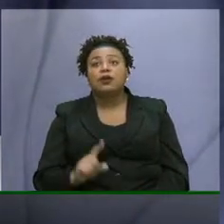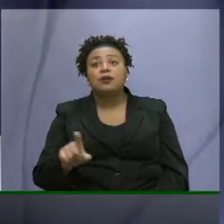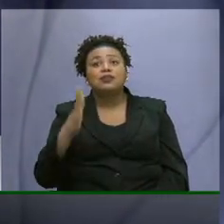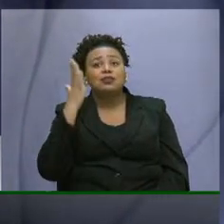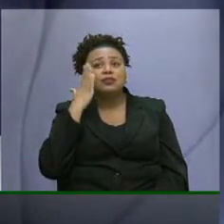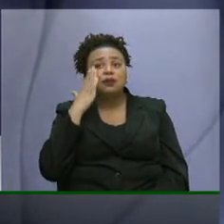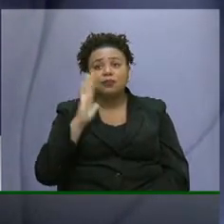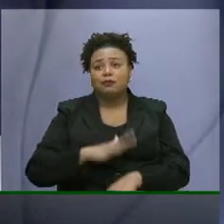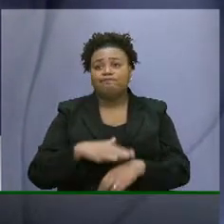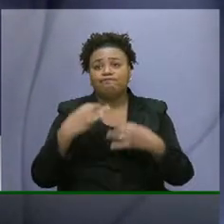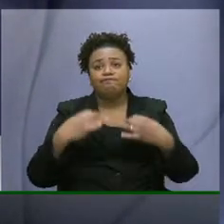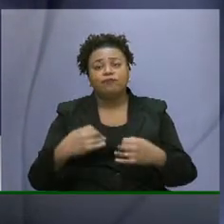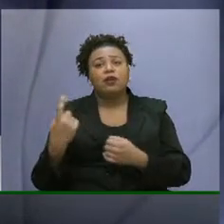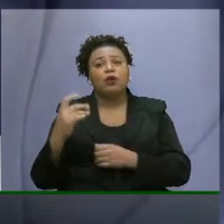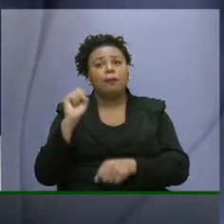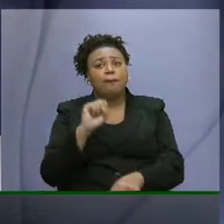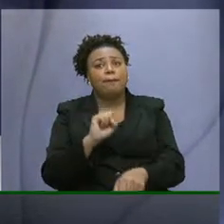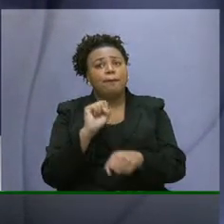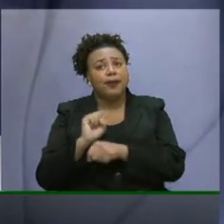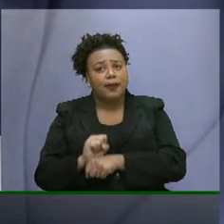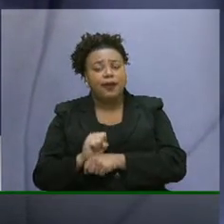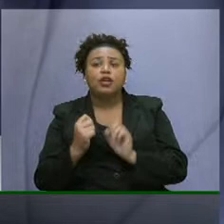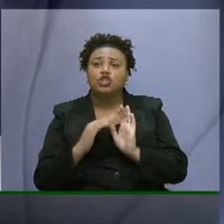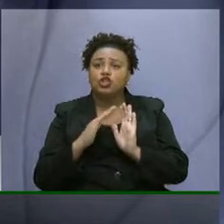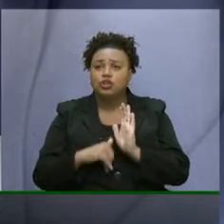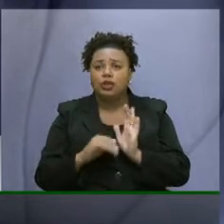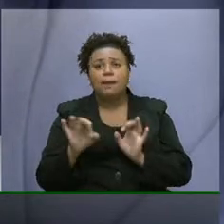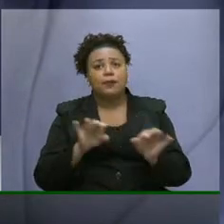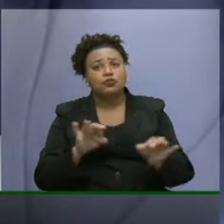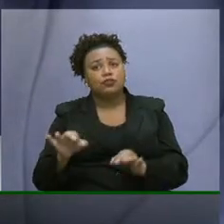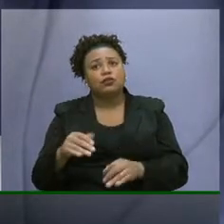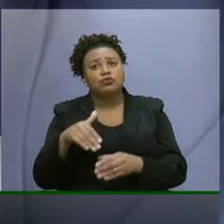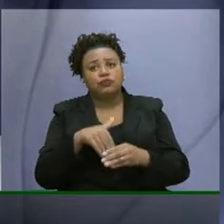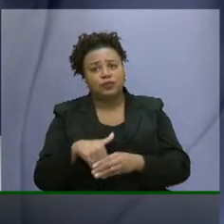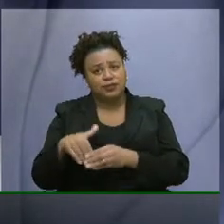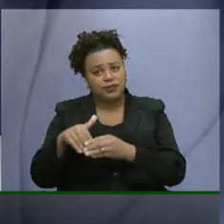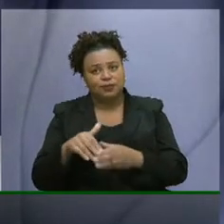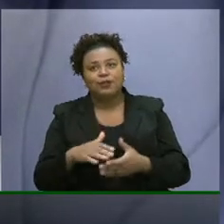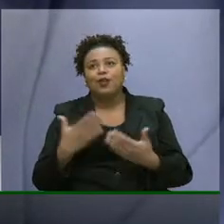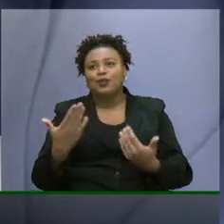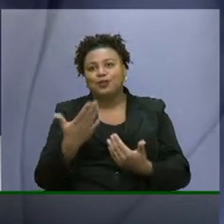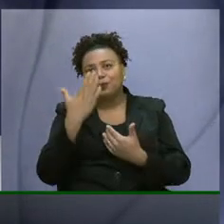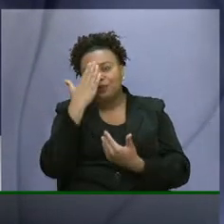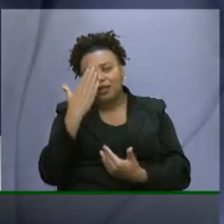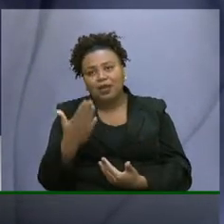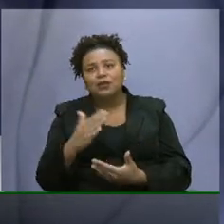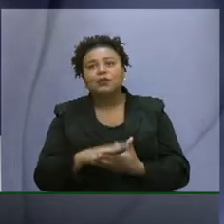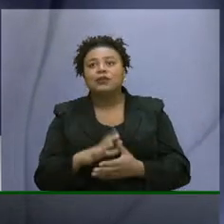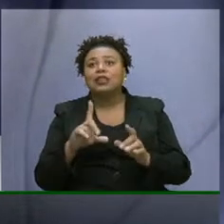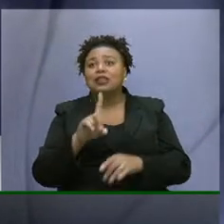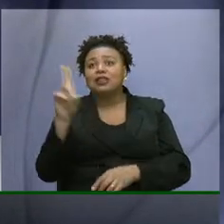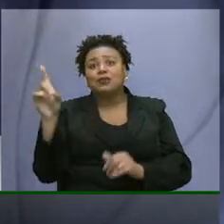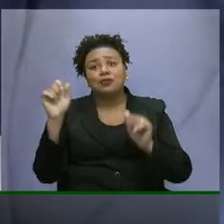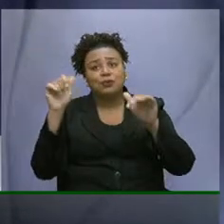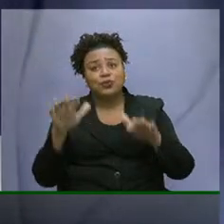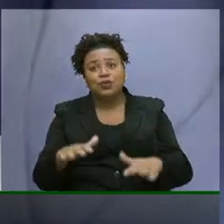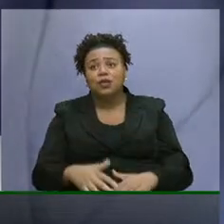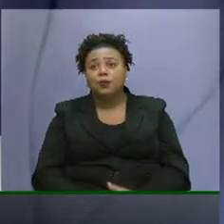certa, retroceder e retirar os projetos aqui da ordem do dia. Muito obrigado. Deus abençoe a